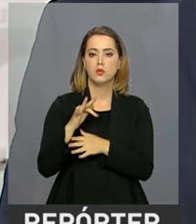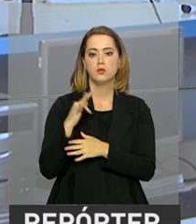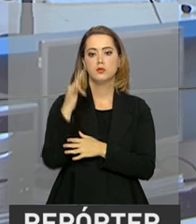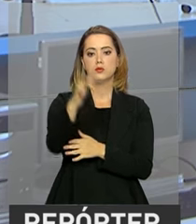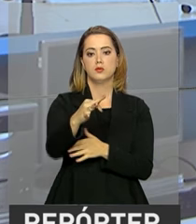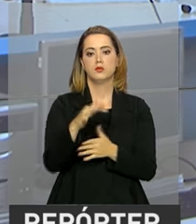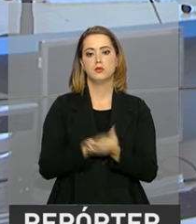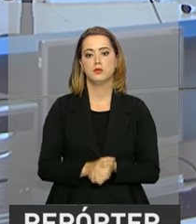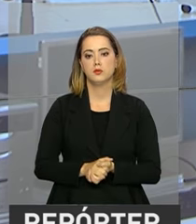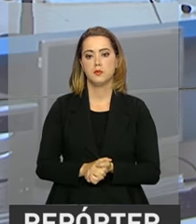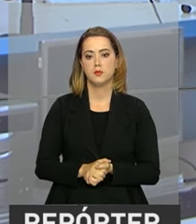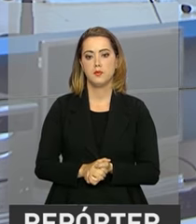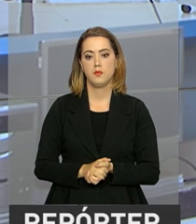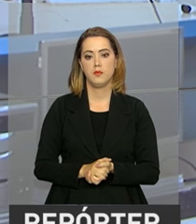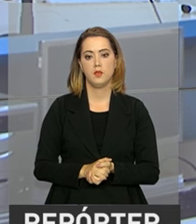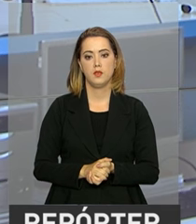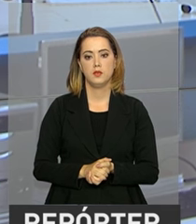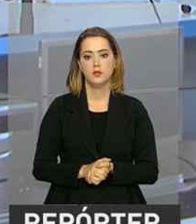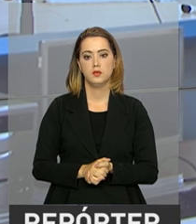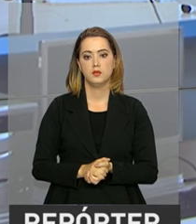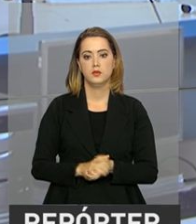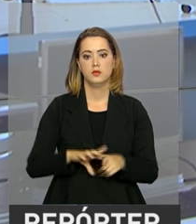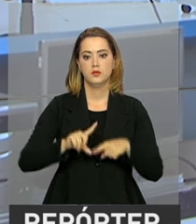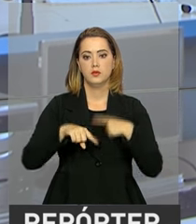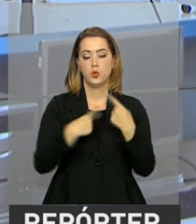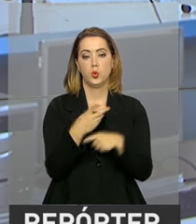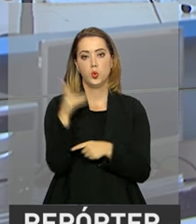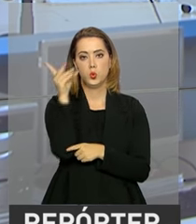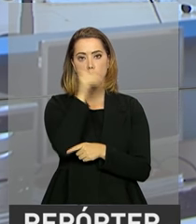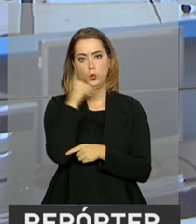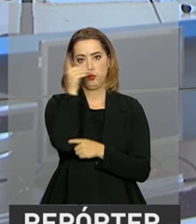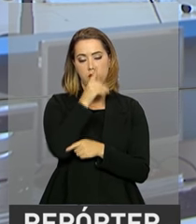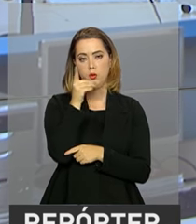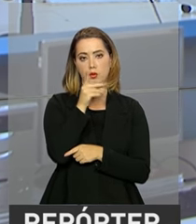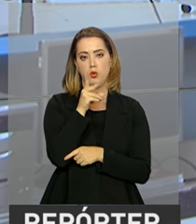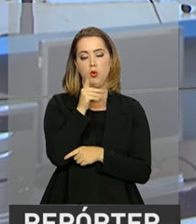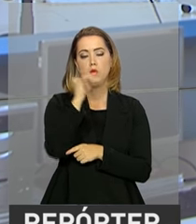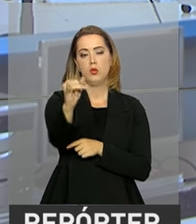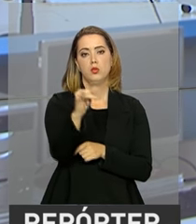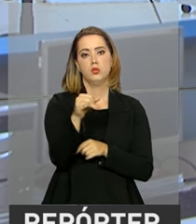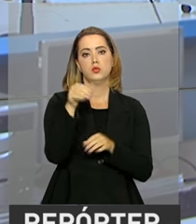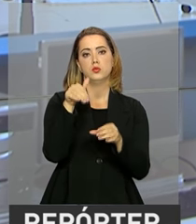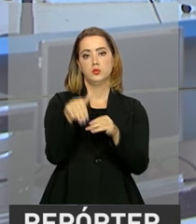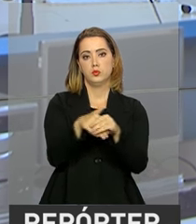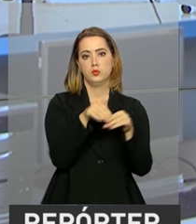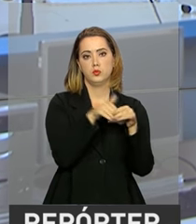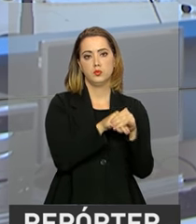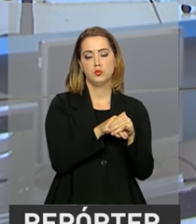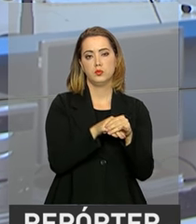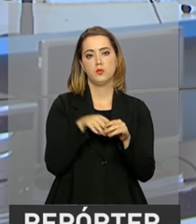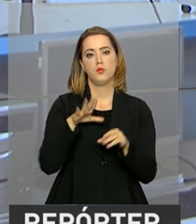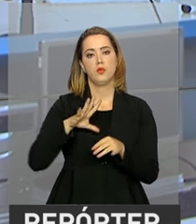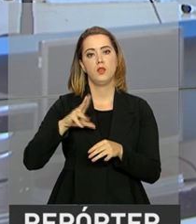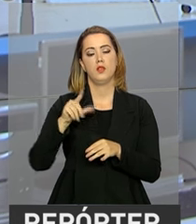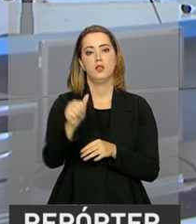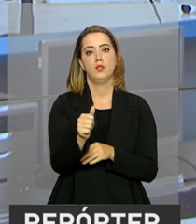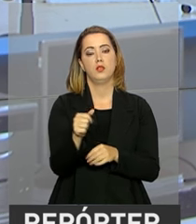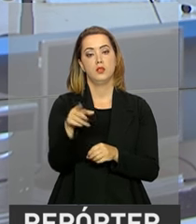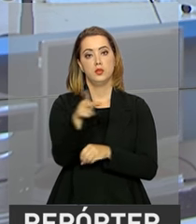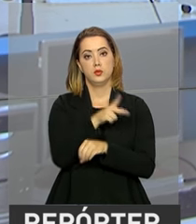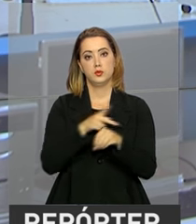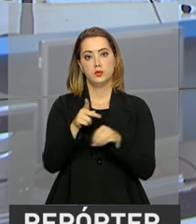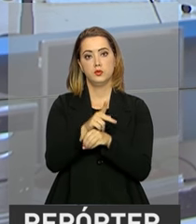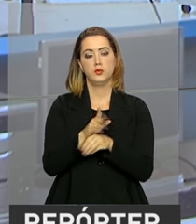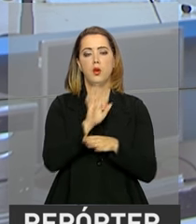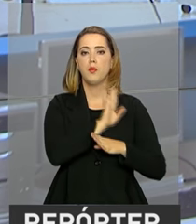futuro. E no próximo domingo, dia de eleições em quase todo o país, o ministro da Defesa falou sobre o